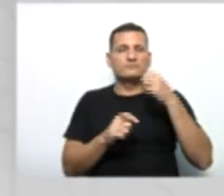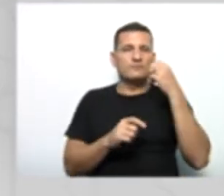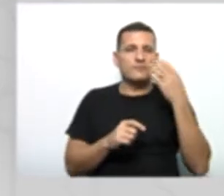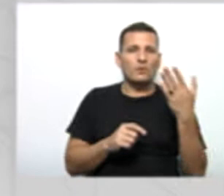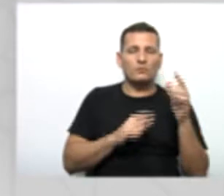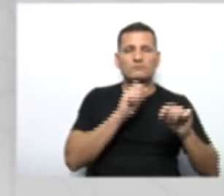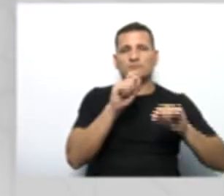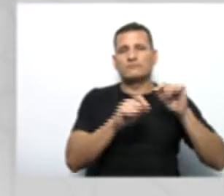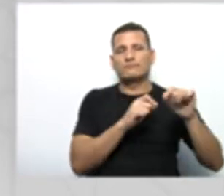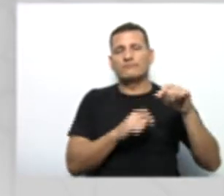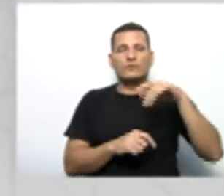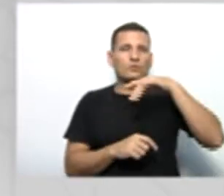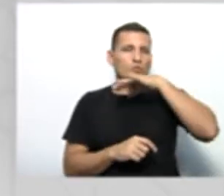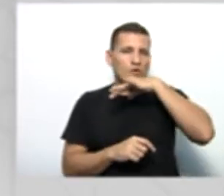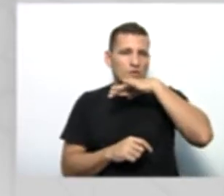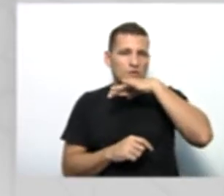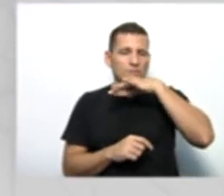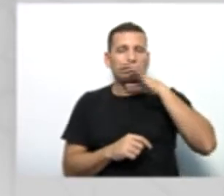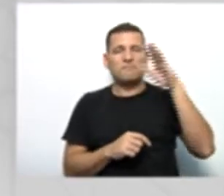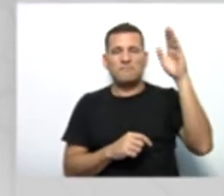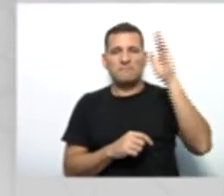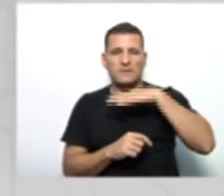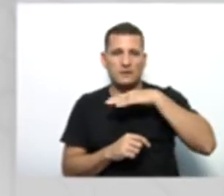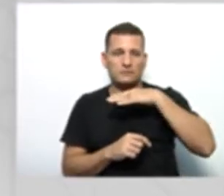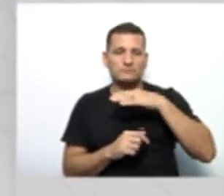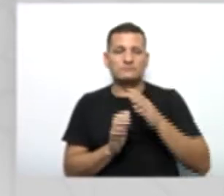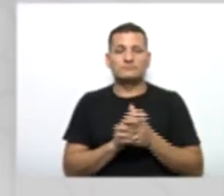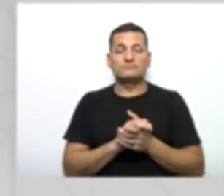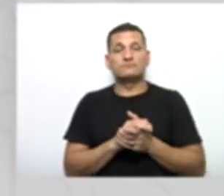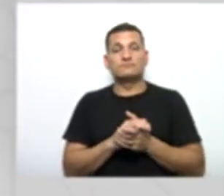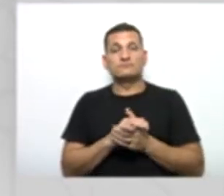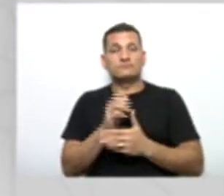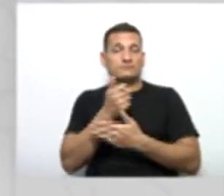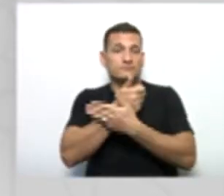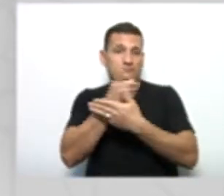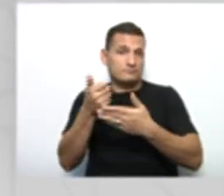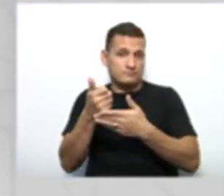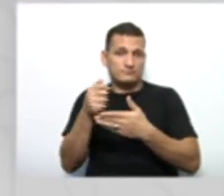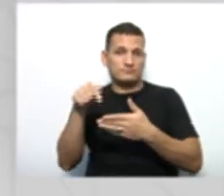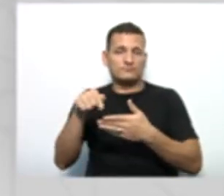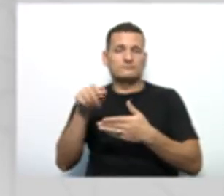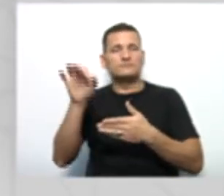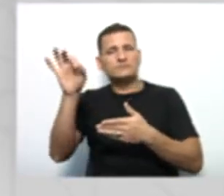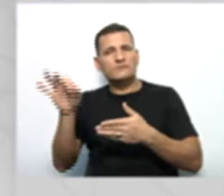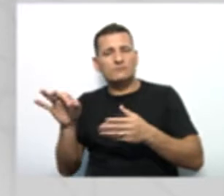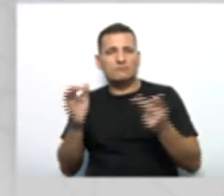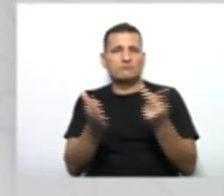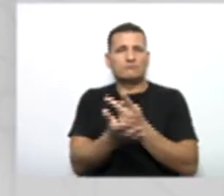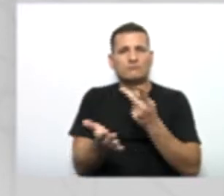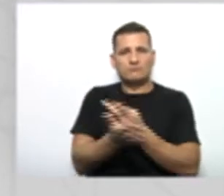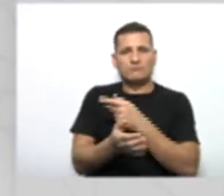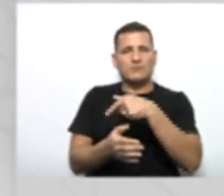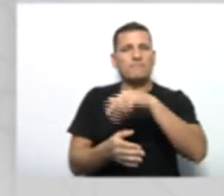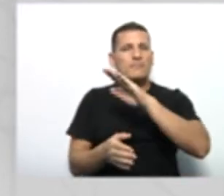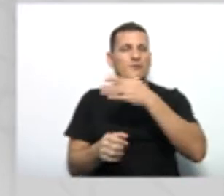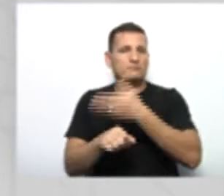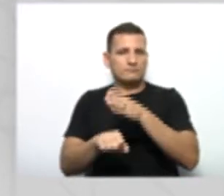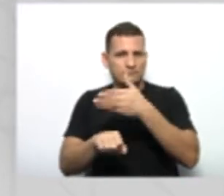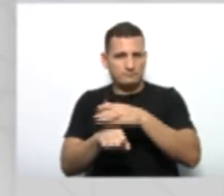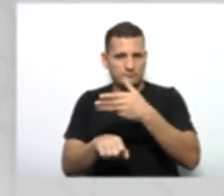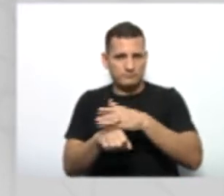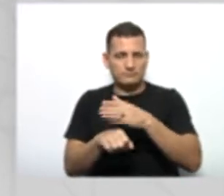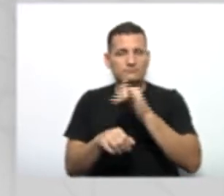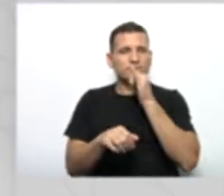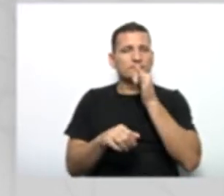bom, o que faz que algo seja mal, enquanto a moral trata do certo e do errado. São questões mais práticas. Olha, a